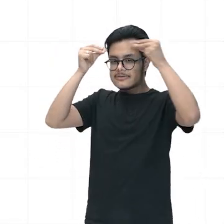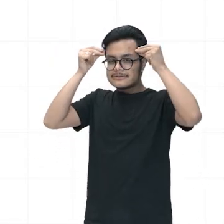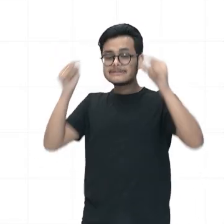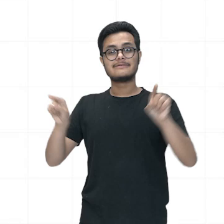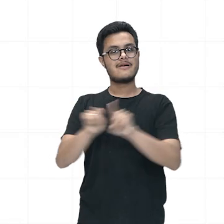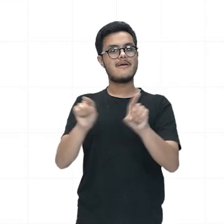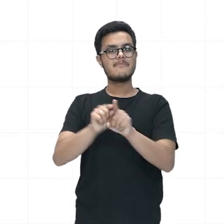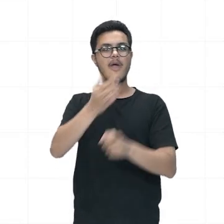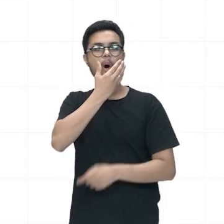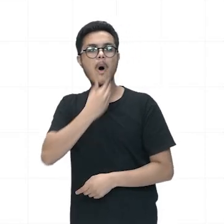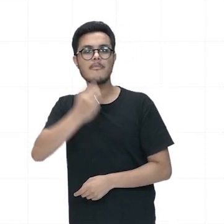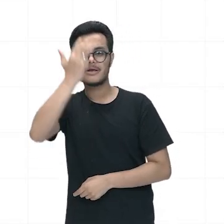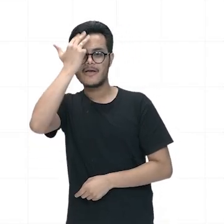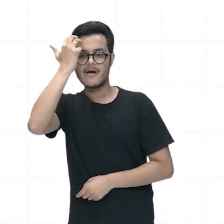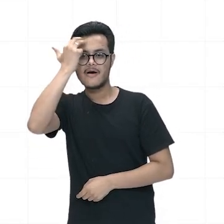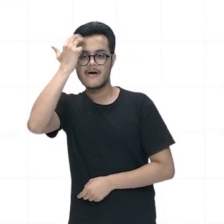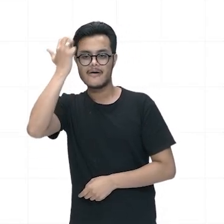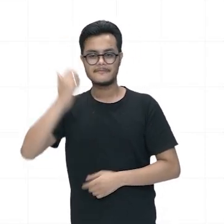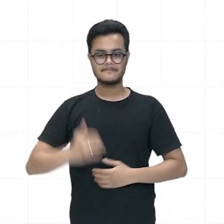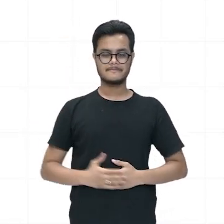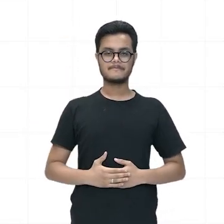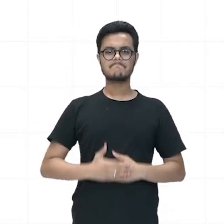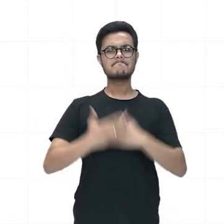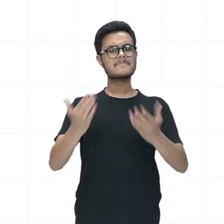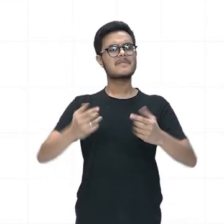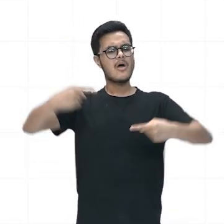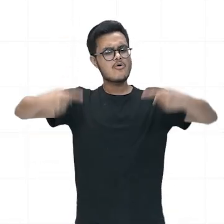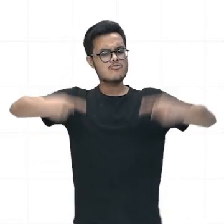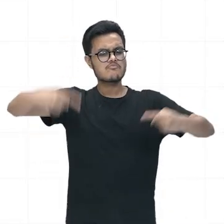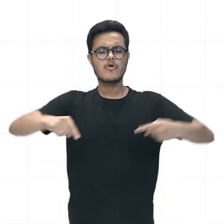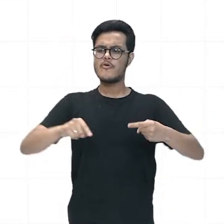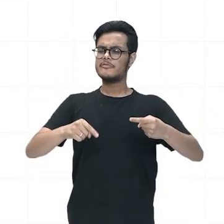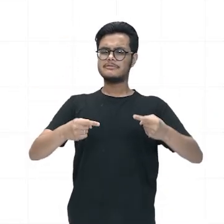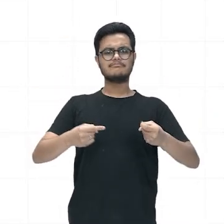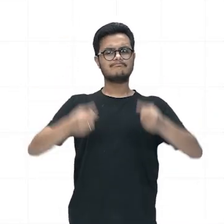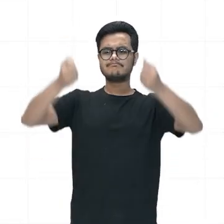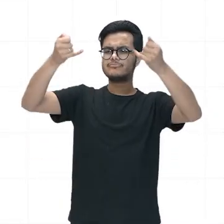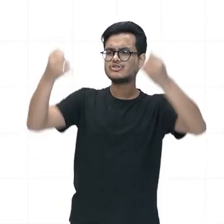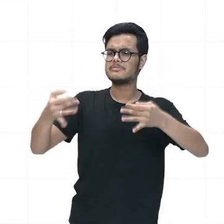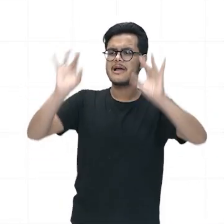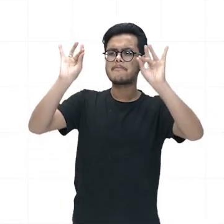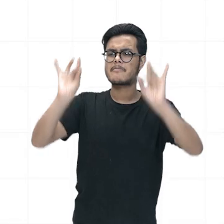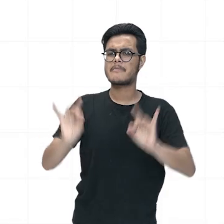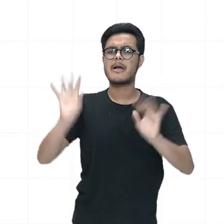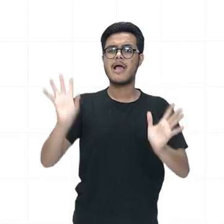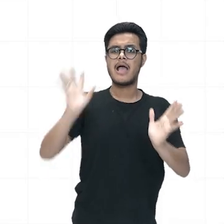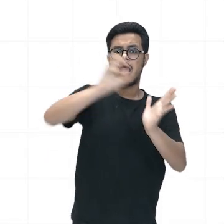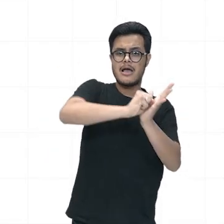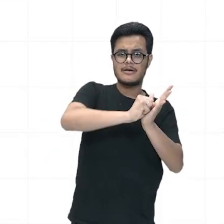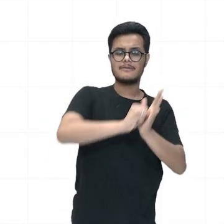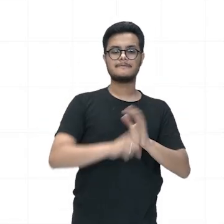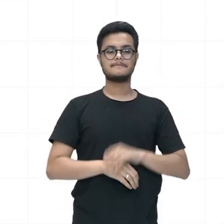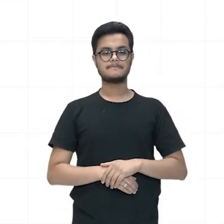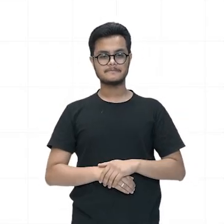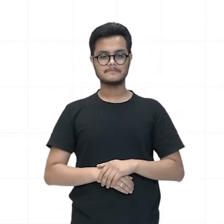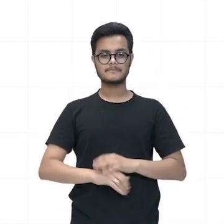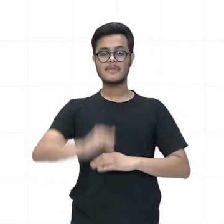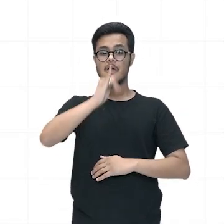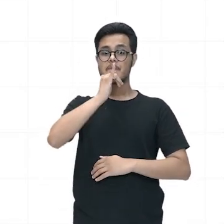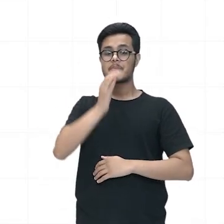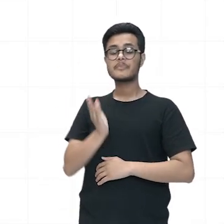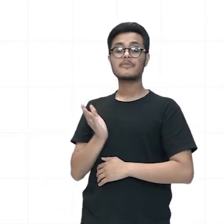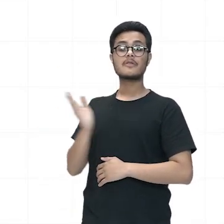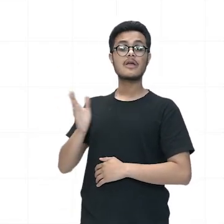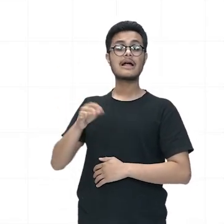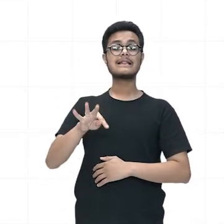Homero. Então, nós vamos ver algumas batalhas sendo relatadas por ele, tá? Teogonia, olha, o nome já está dizendo,